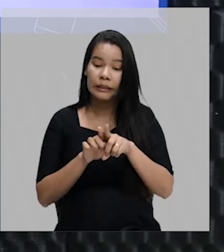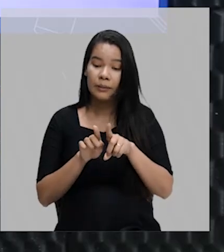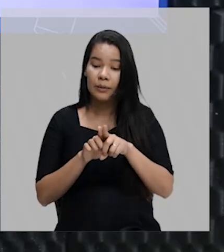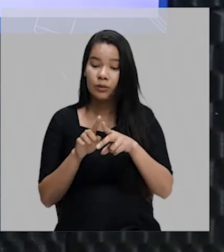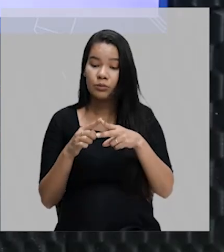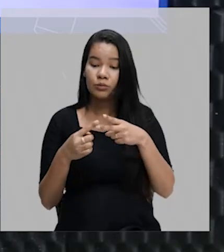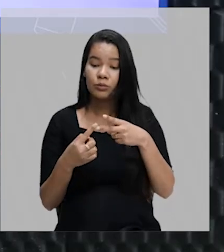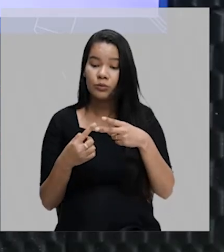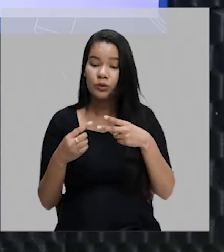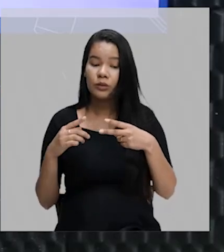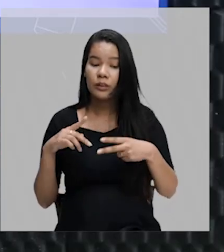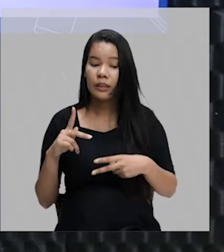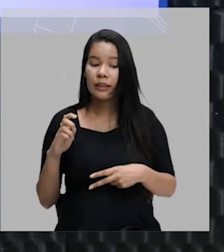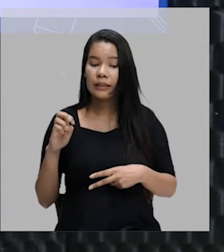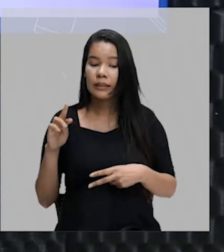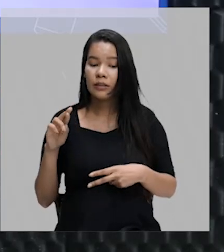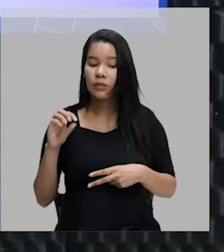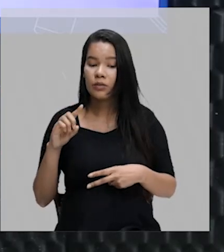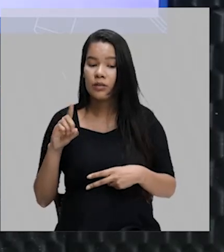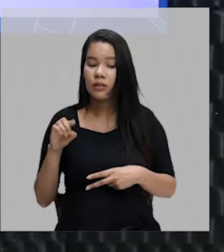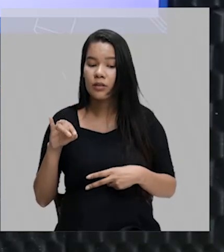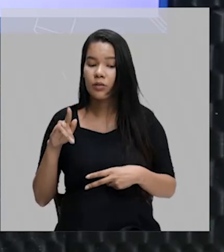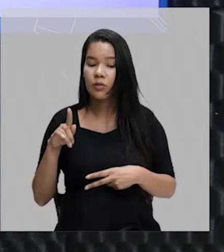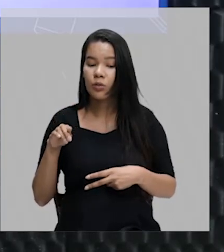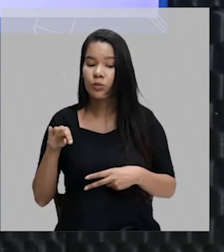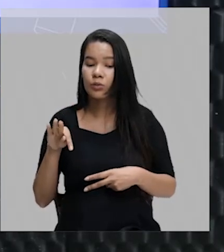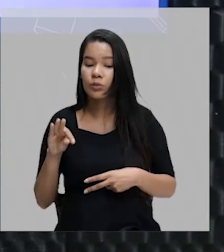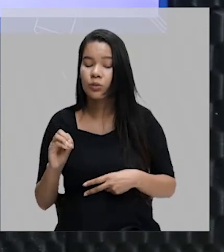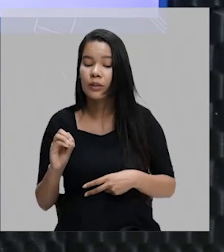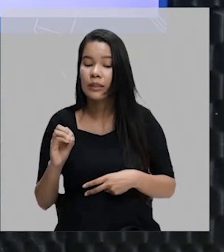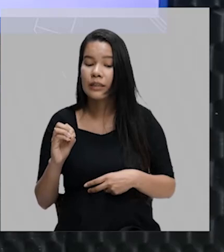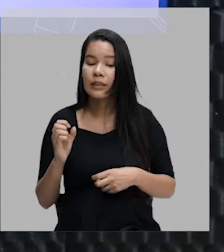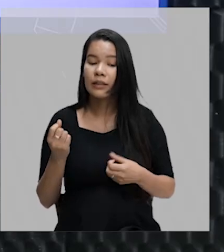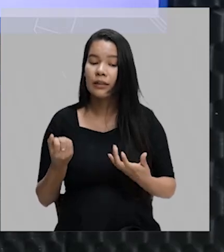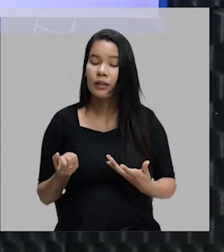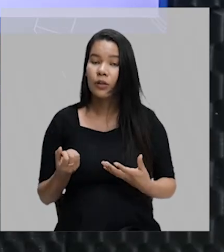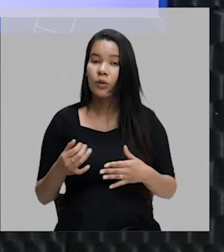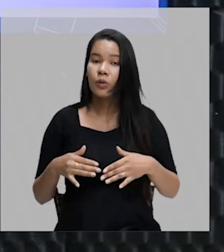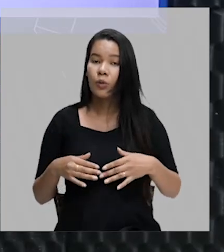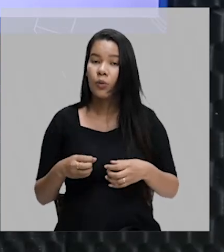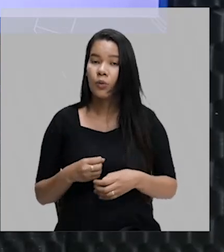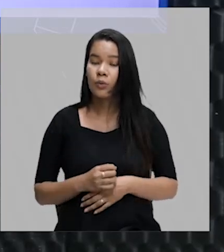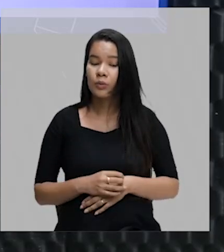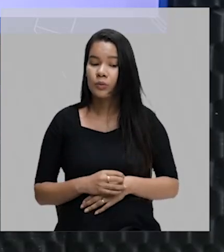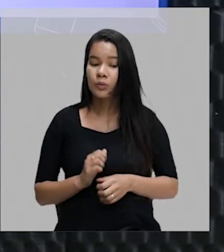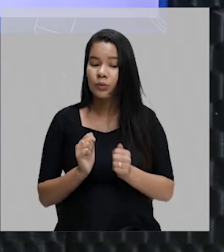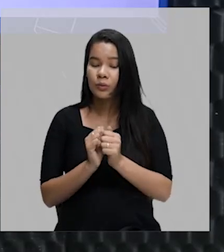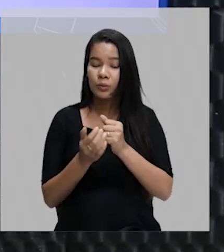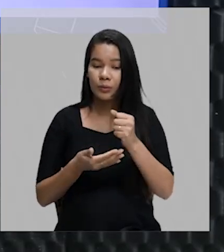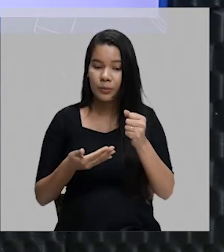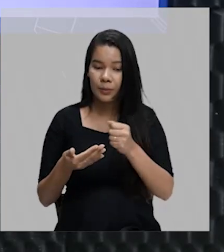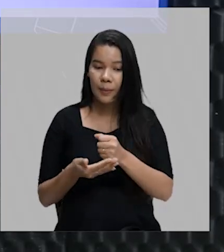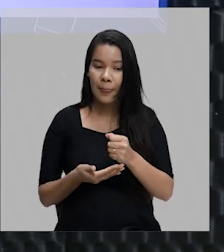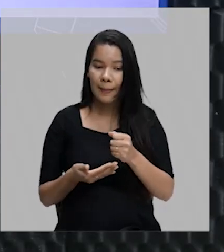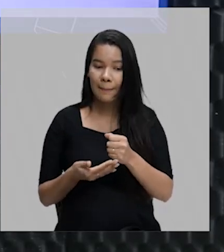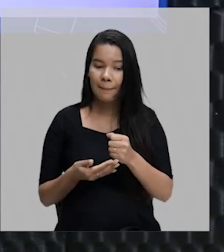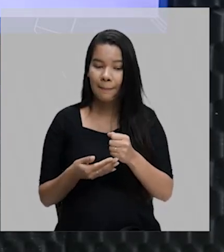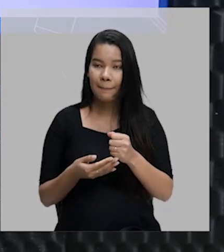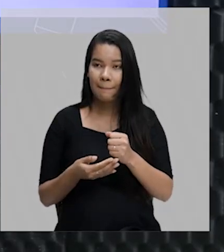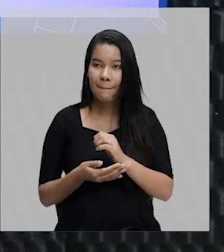heterozigotos, espera-se uma prole na proporção... Em que proporção, né, pessoal? Vamos lá. Com base nesses